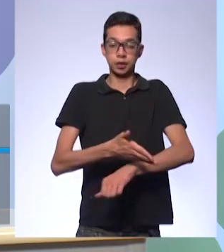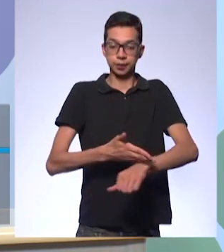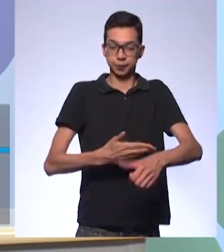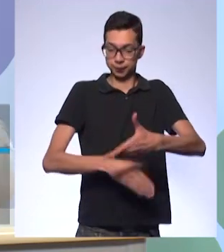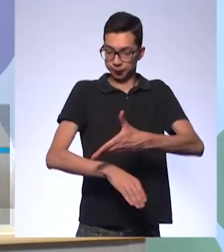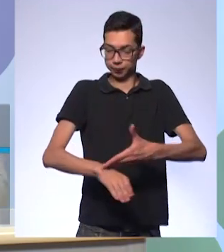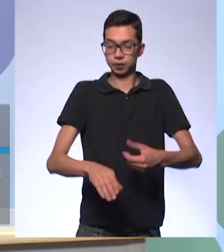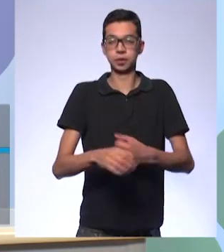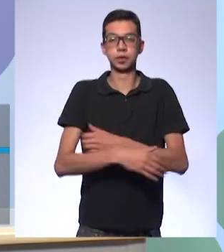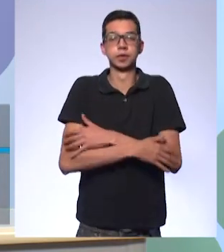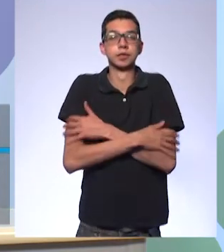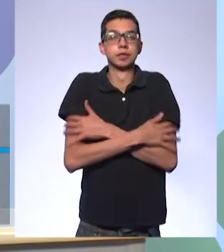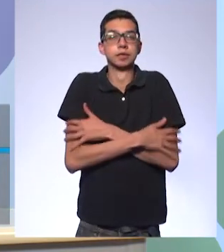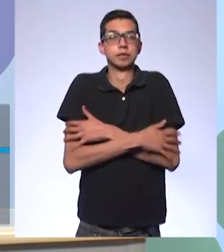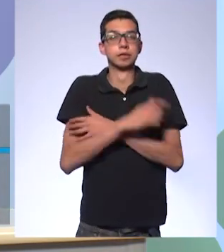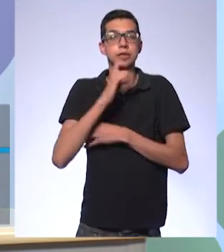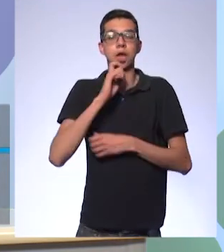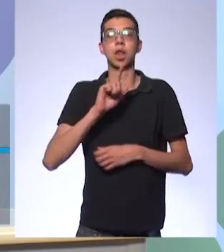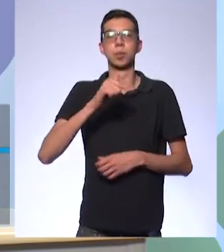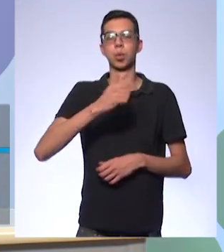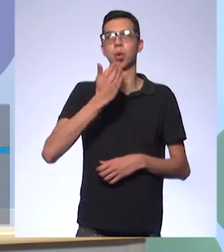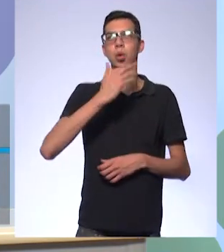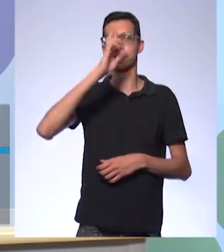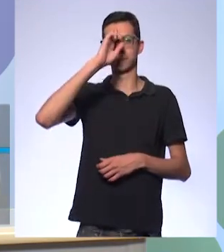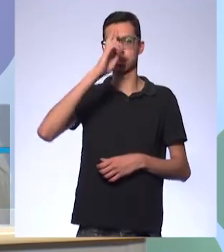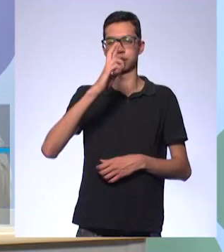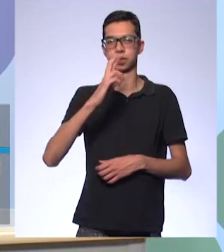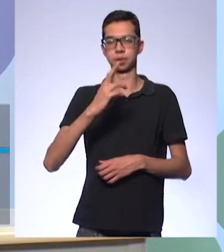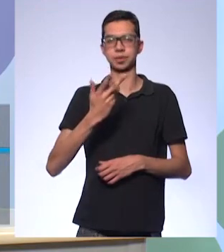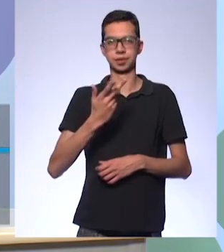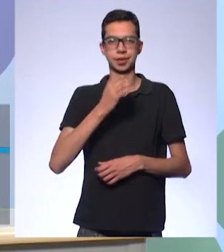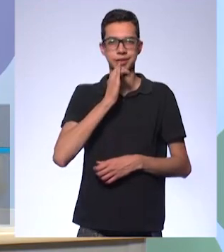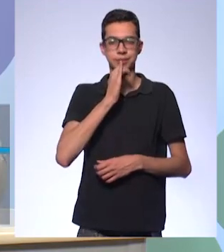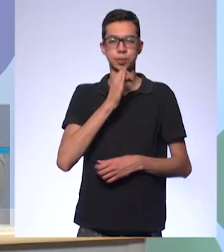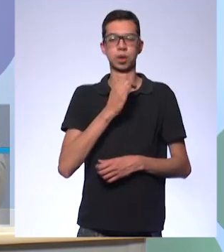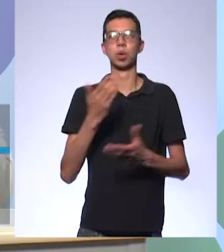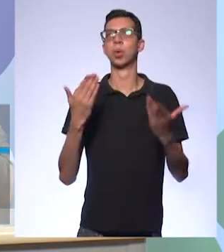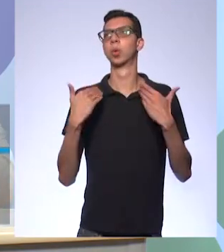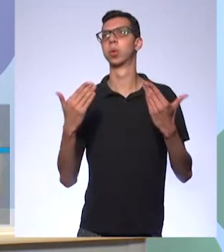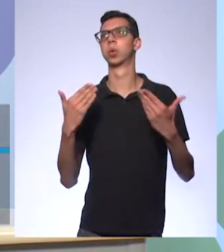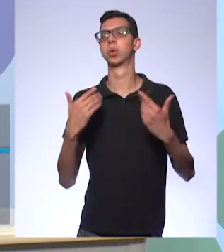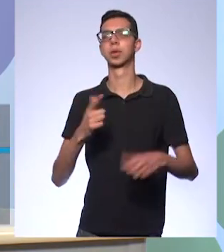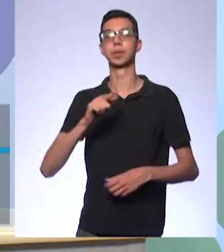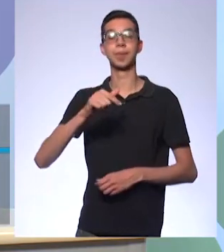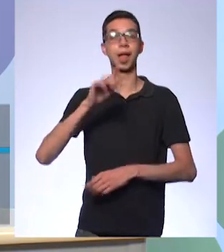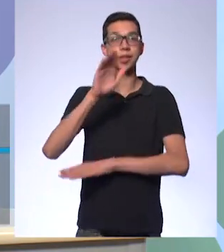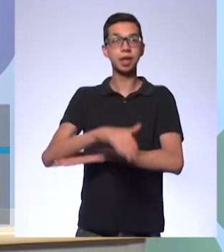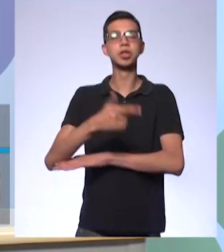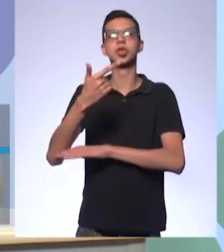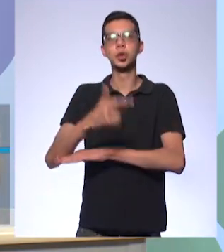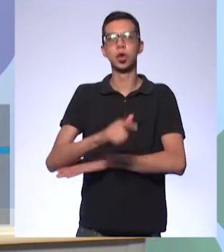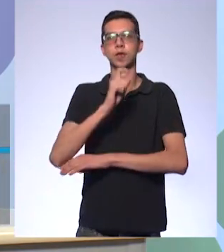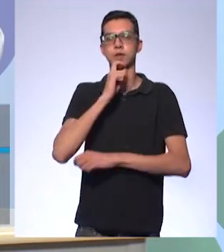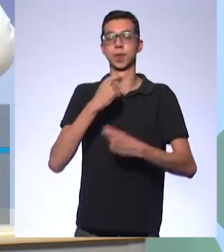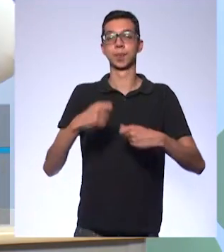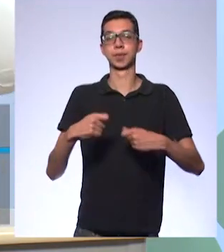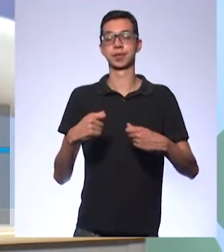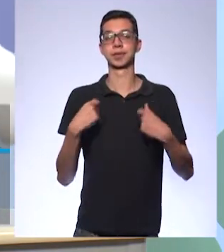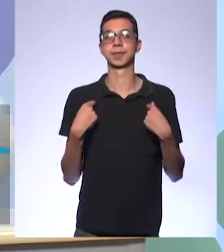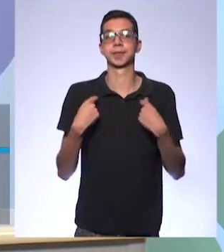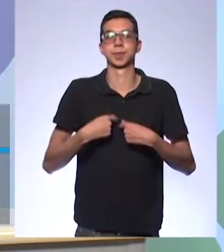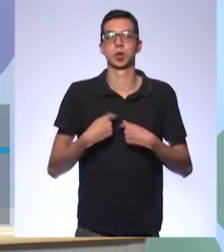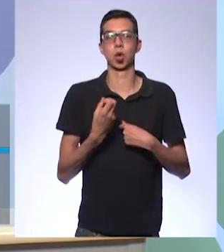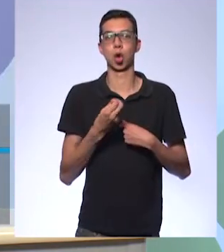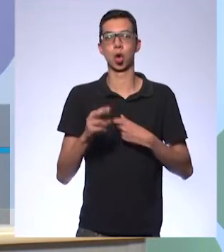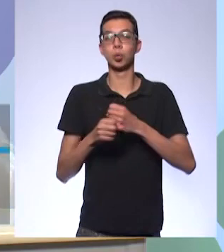frio, né? Aí chega na hora do almoço, a gente morre de calor. Depois, à tarde, começa a esfriar de novo, a gente tem que pegar um casaco ou um guarda-chuva, porque começa a chover.